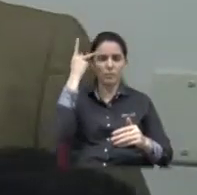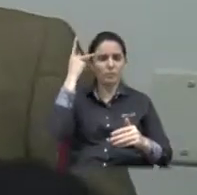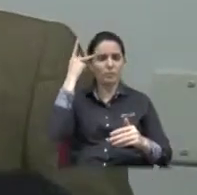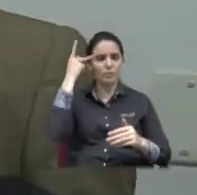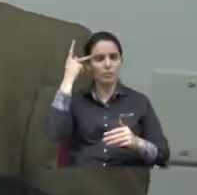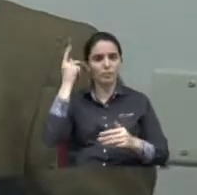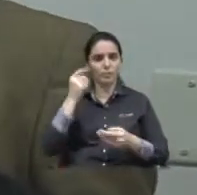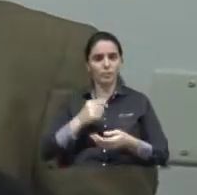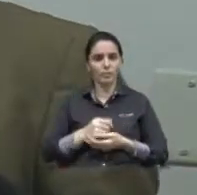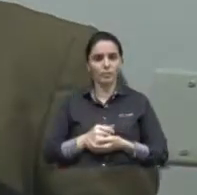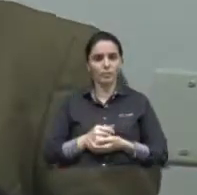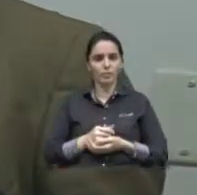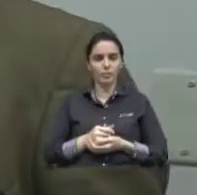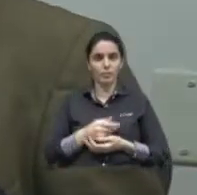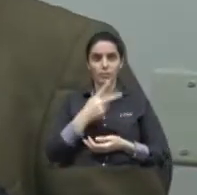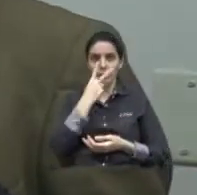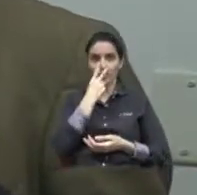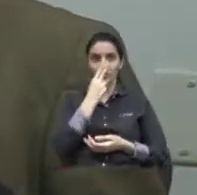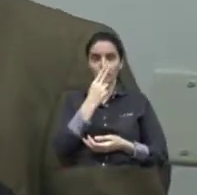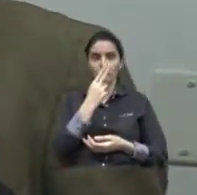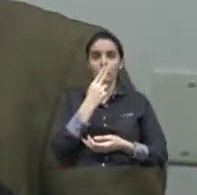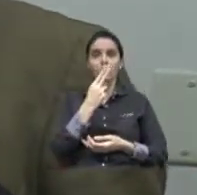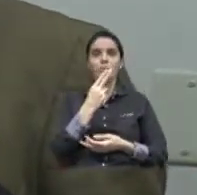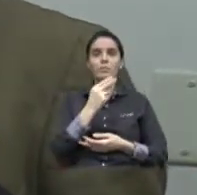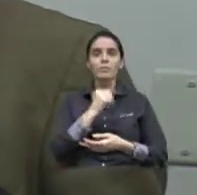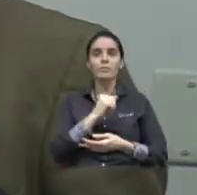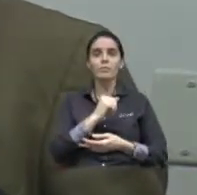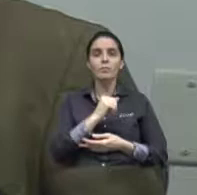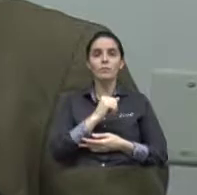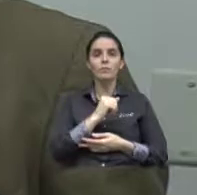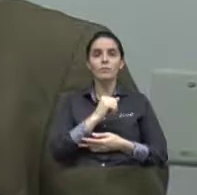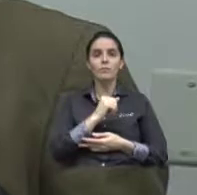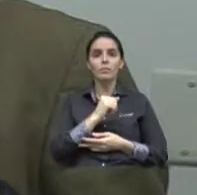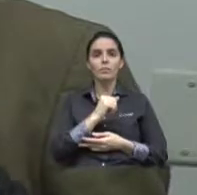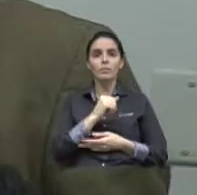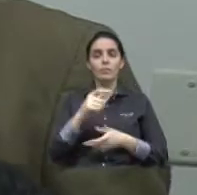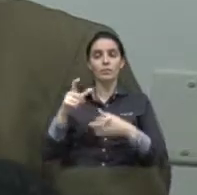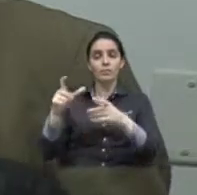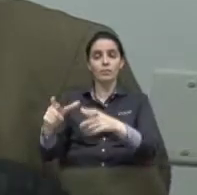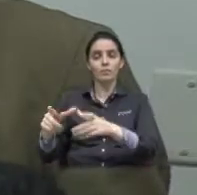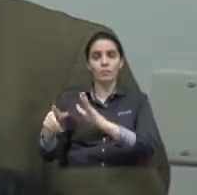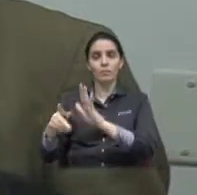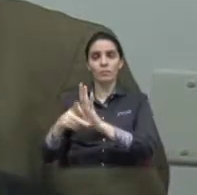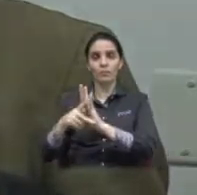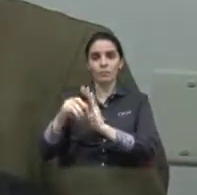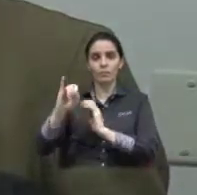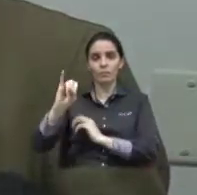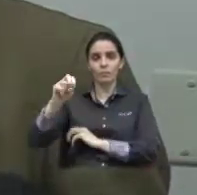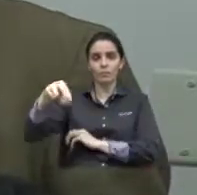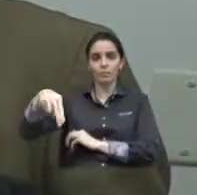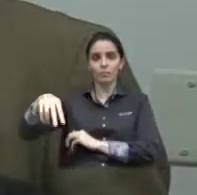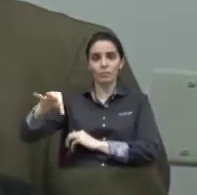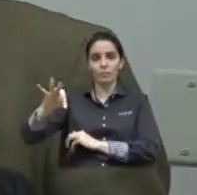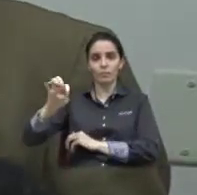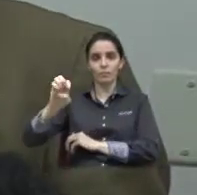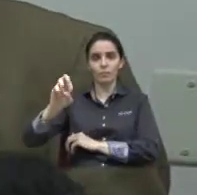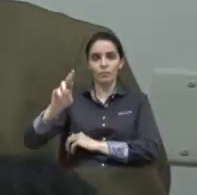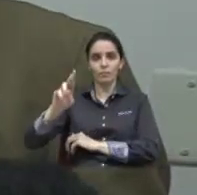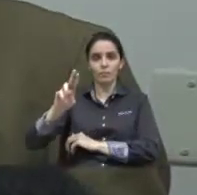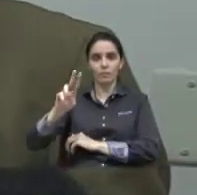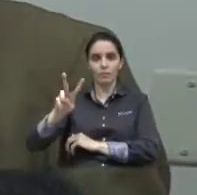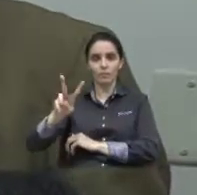sei que ali pertence a Intervias e precisa ser feito um estudo. Então, eu estou